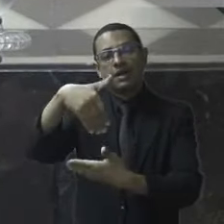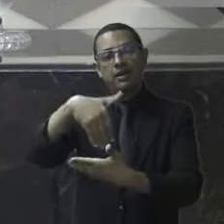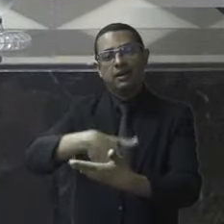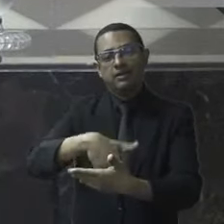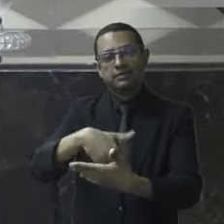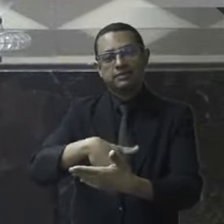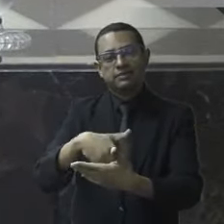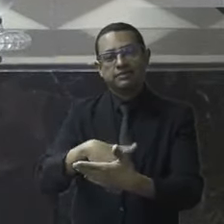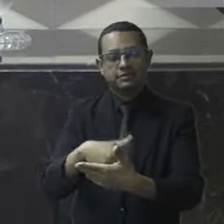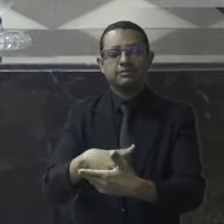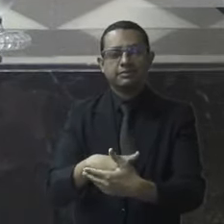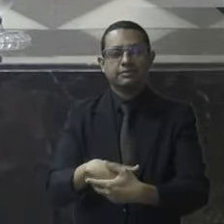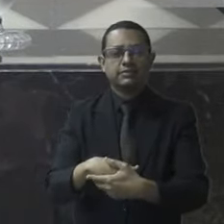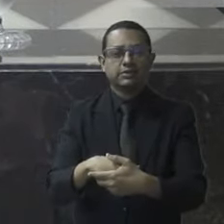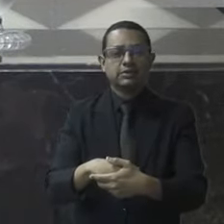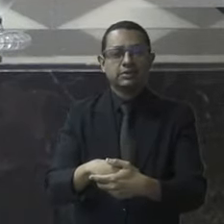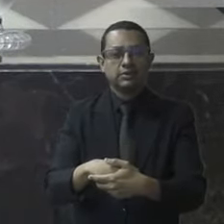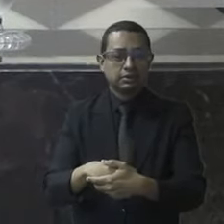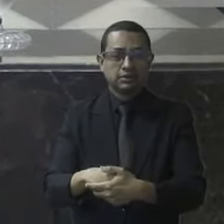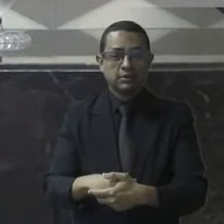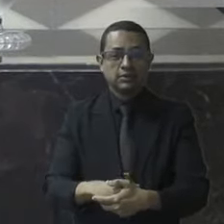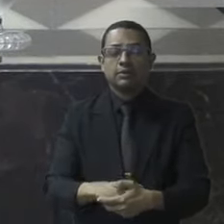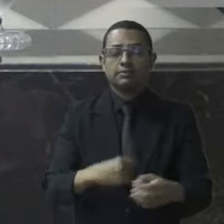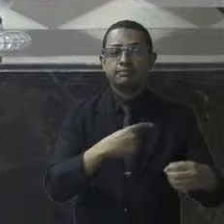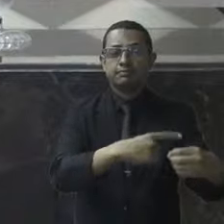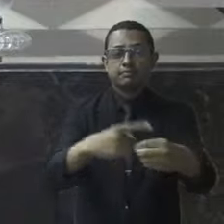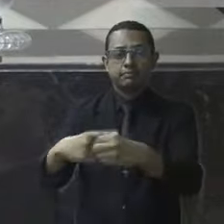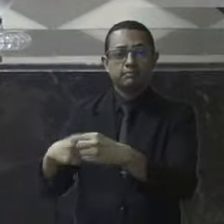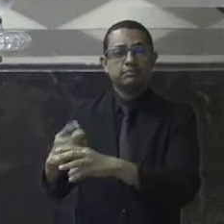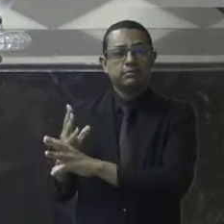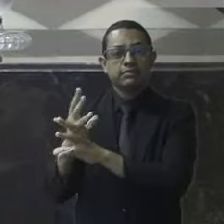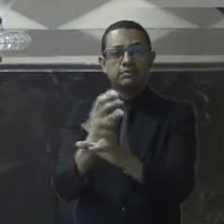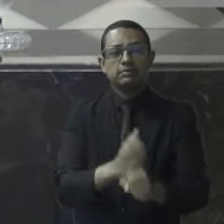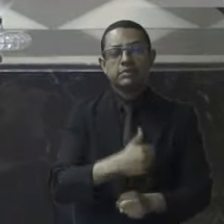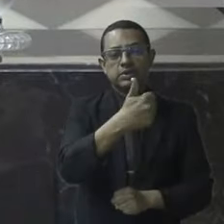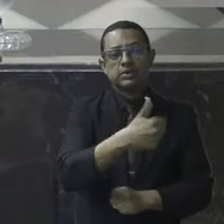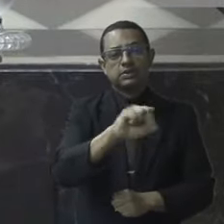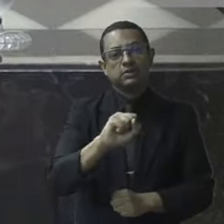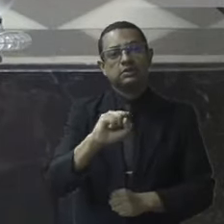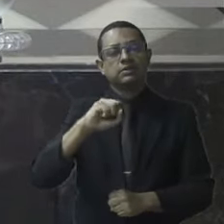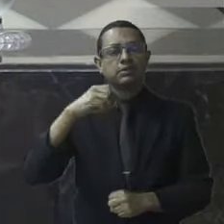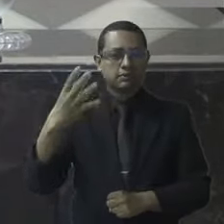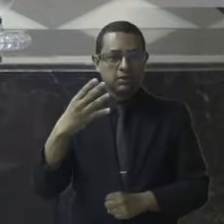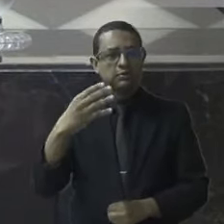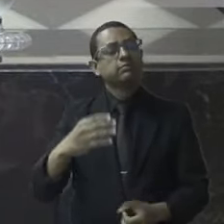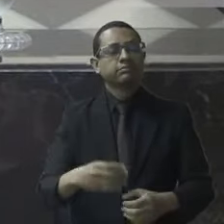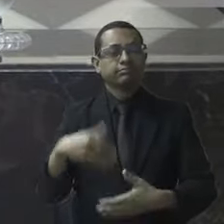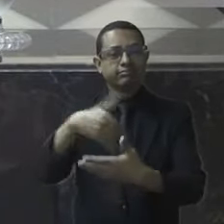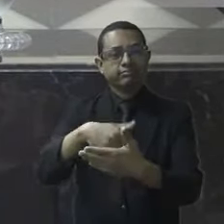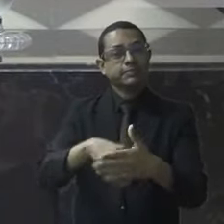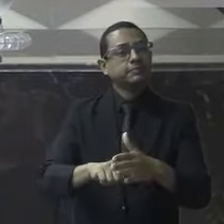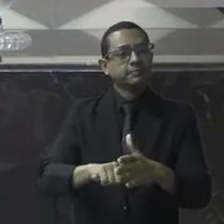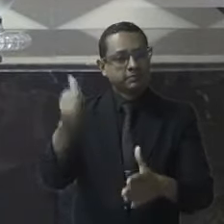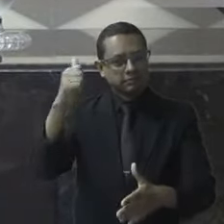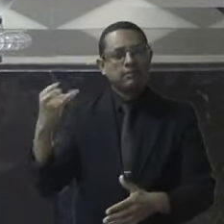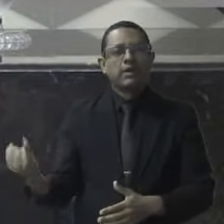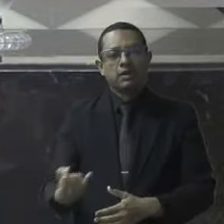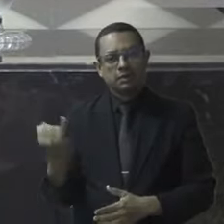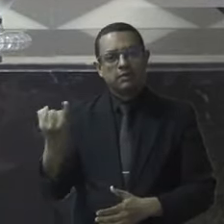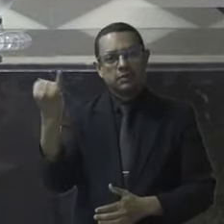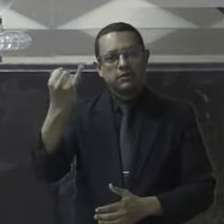nos 184 municípios cearenses, no primeiro turno, um evento fundamental para